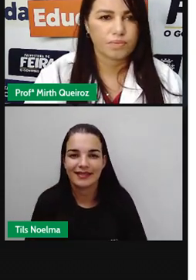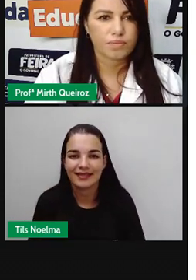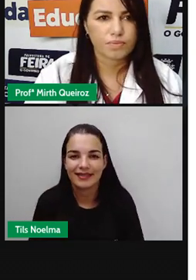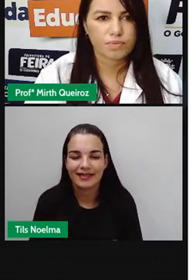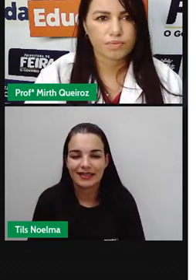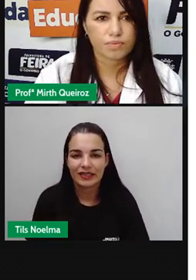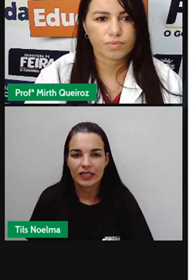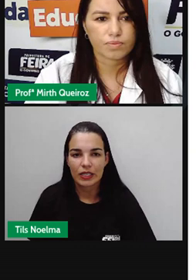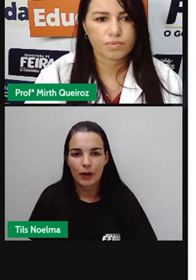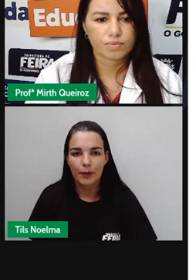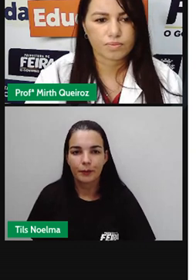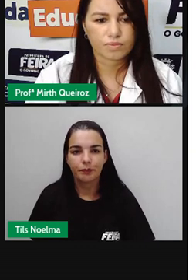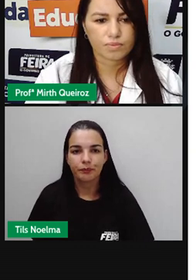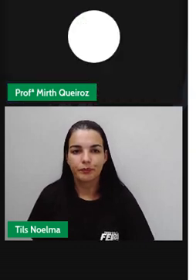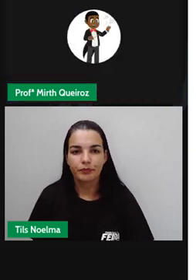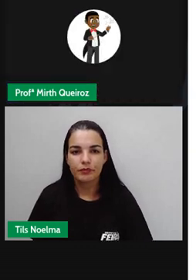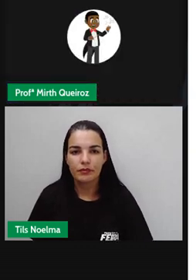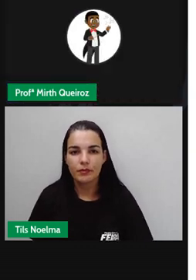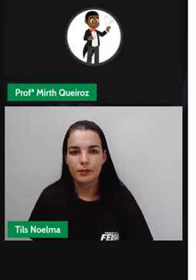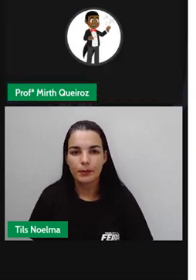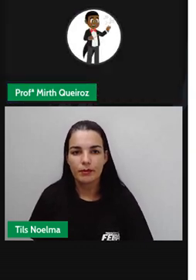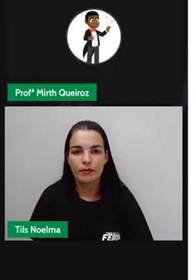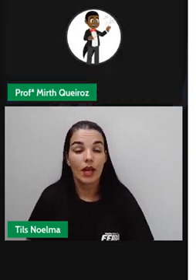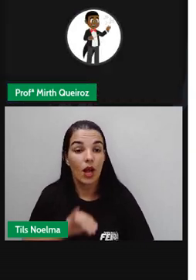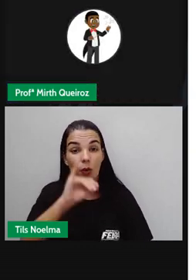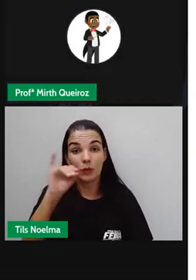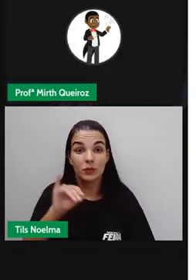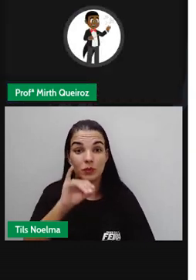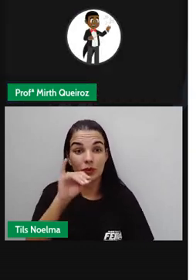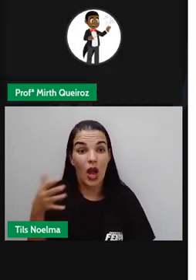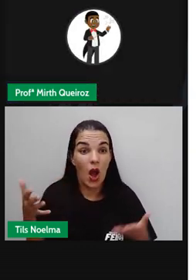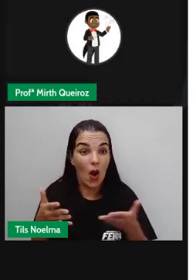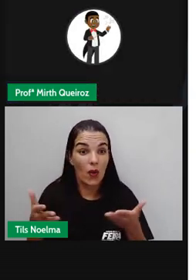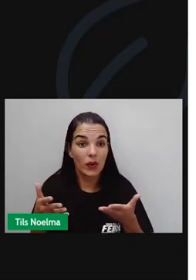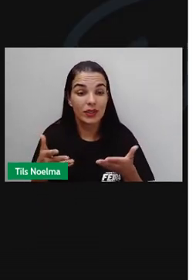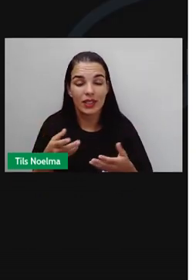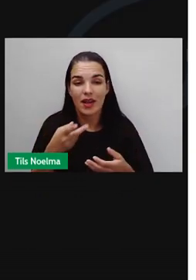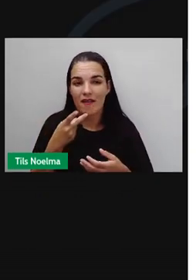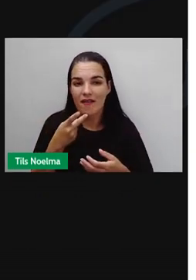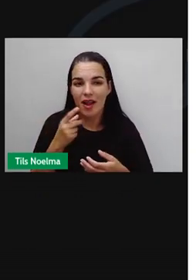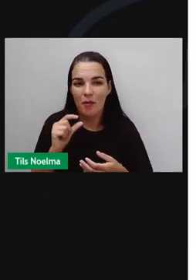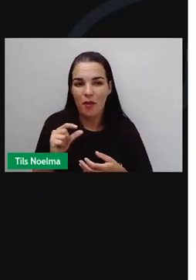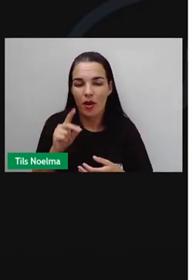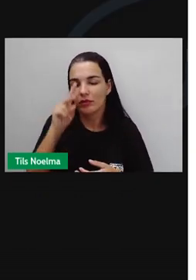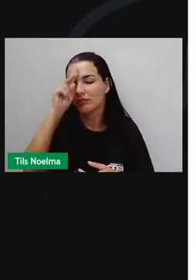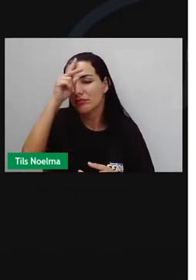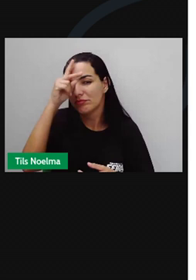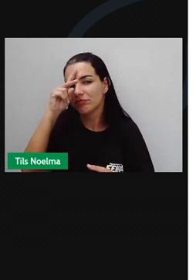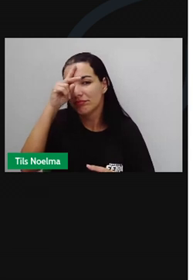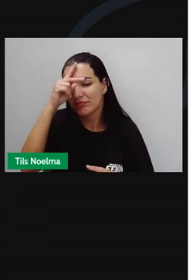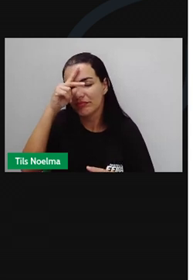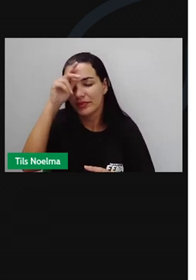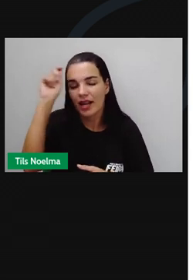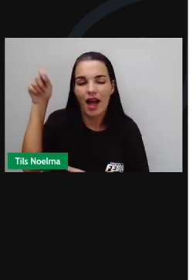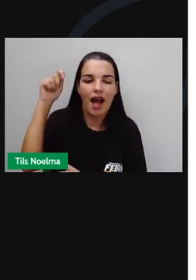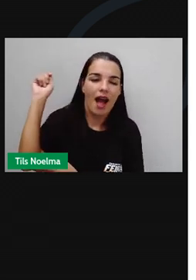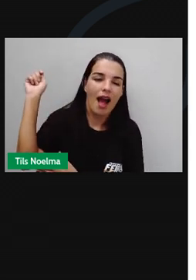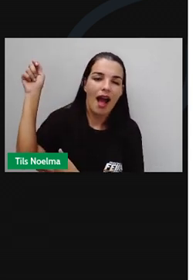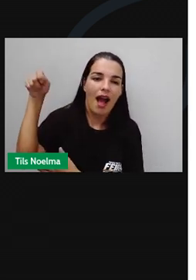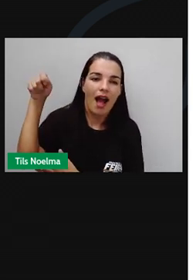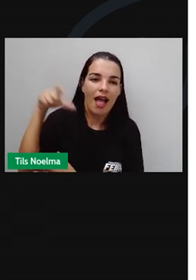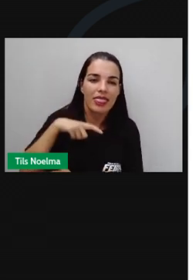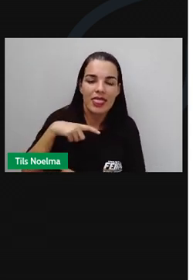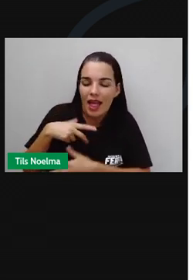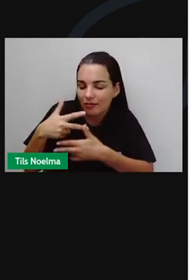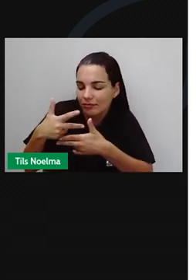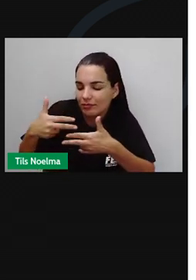Olá, pessoal, tudo bem com vocês? Hoje vamos conversar sobre contos de fadas, essas histórias que trazem seres mágicos em meio